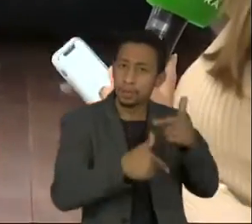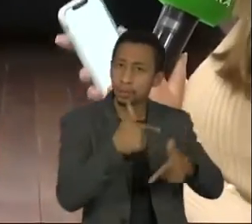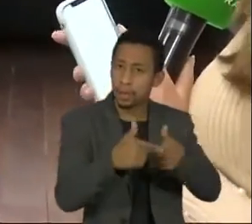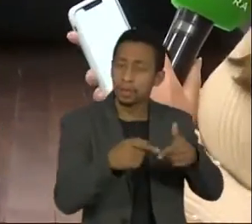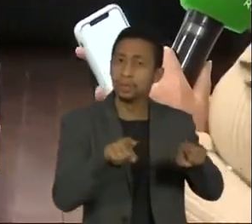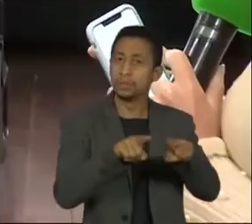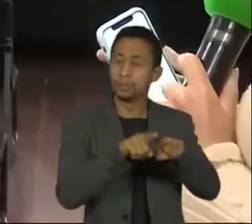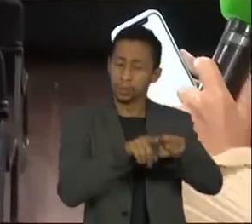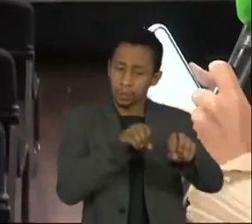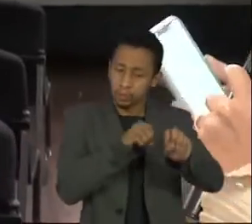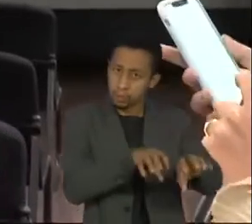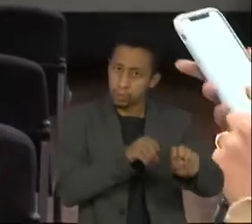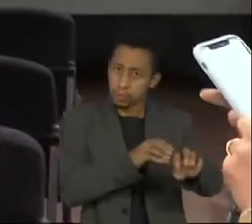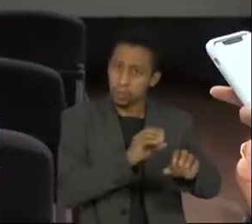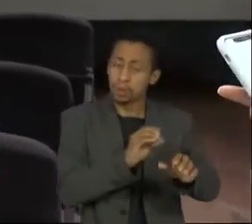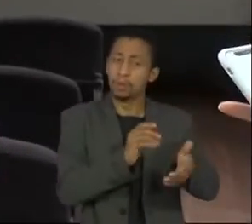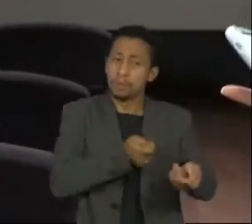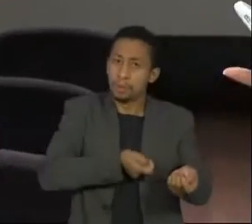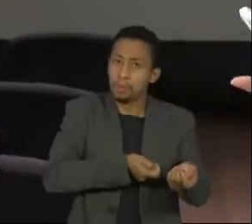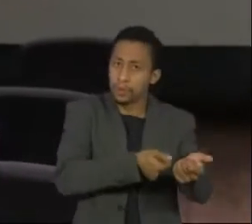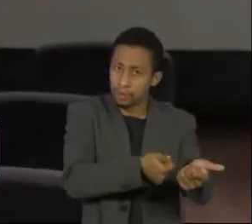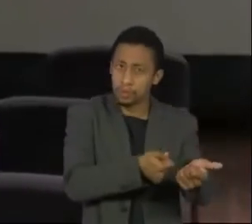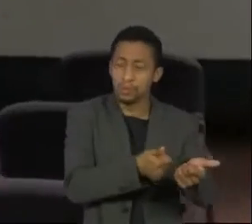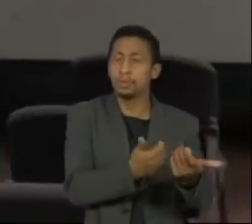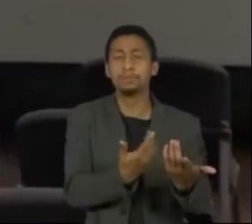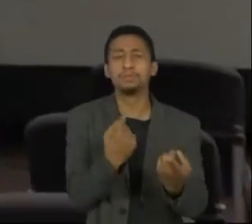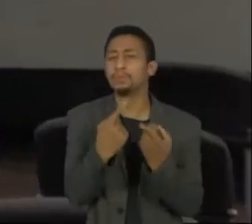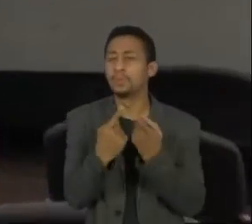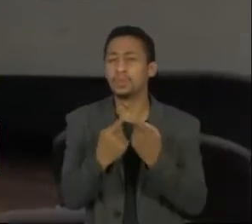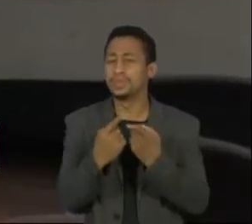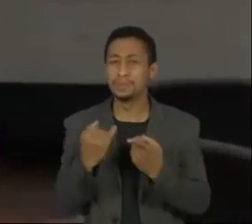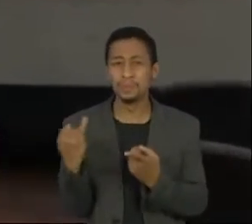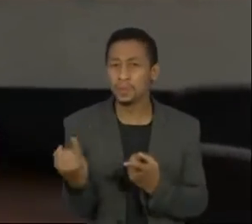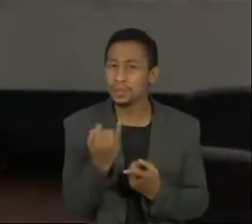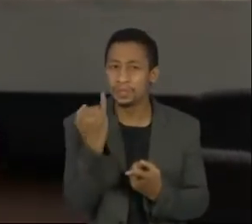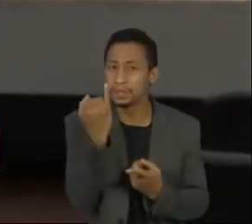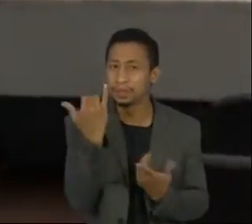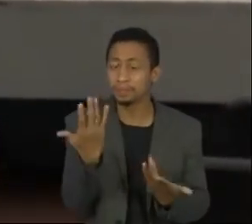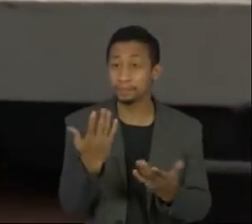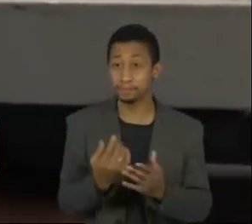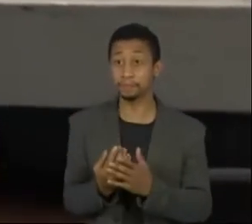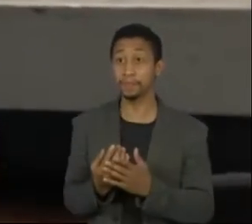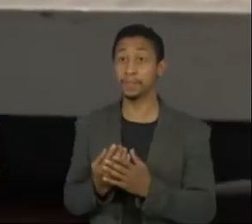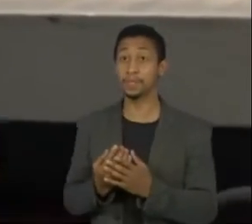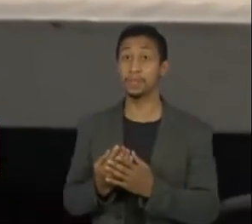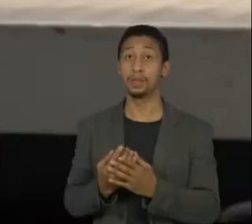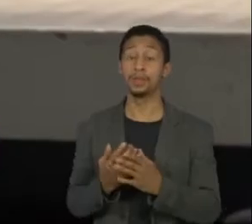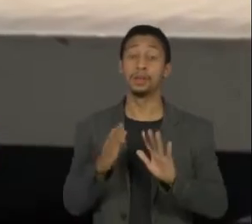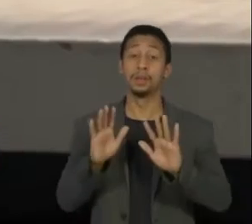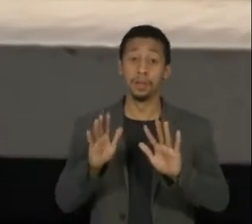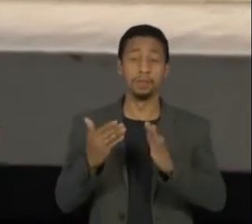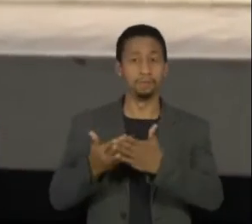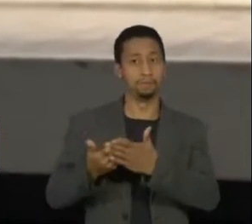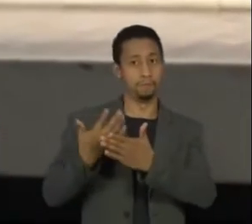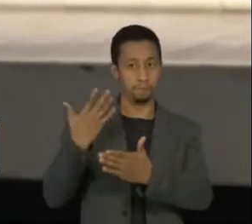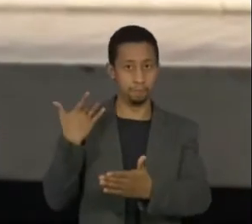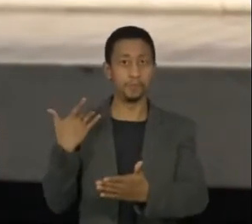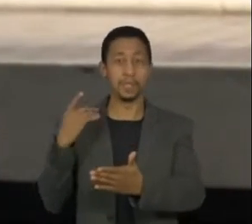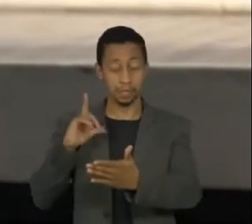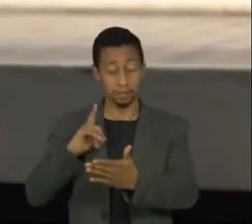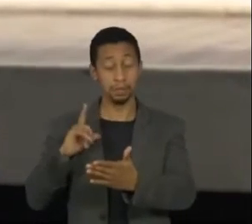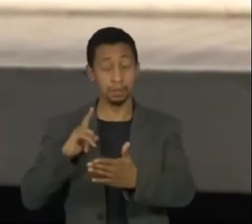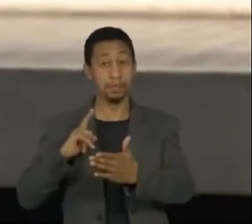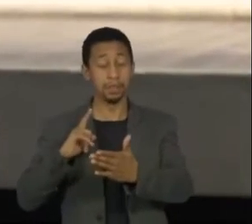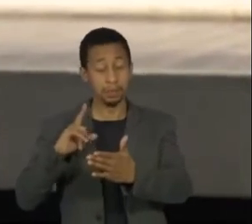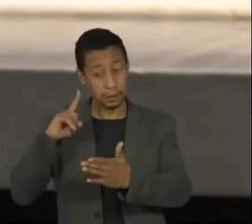de estudo. Por que que essas ações são tão importantes para minimizar os efeitos do racismo? Porque nós já tínhamos uma situação anterior por conta